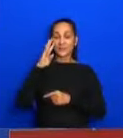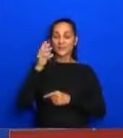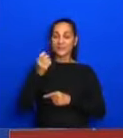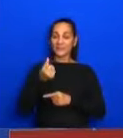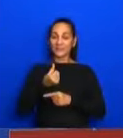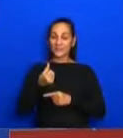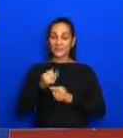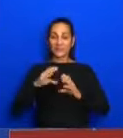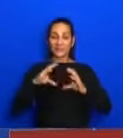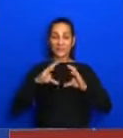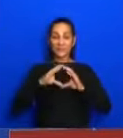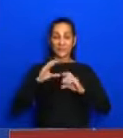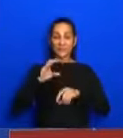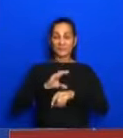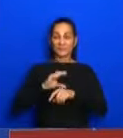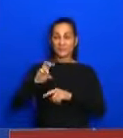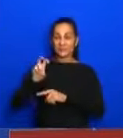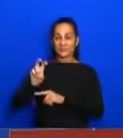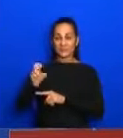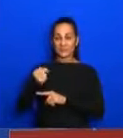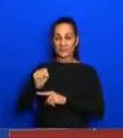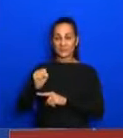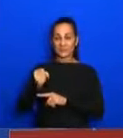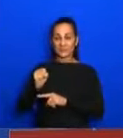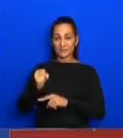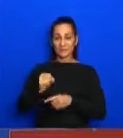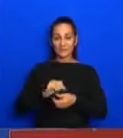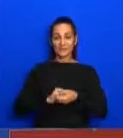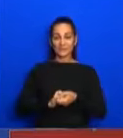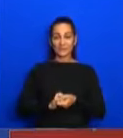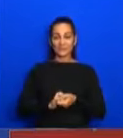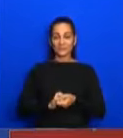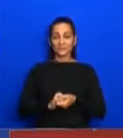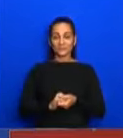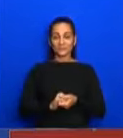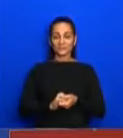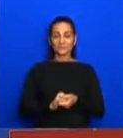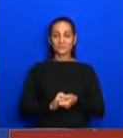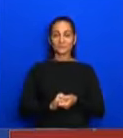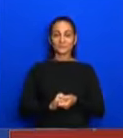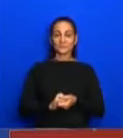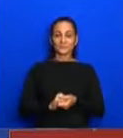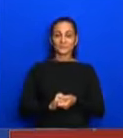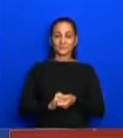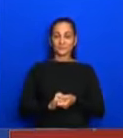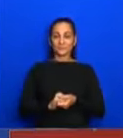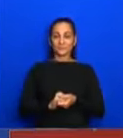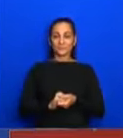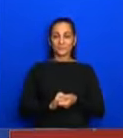sextas. Bola cinza 58. Cinza número 58.